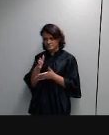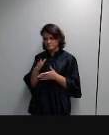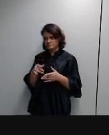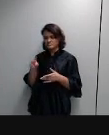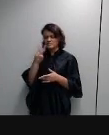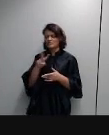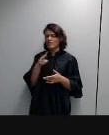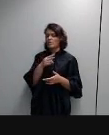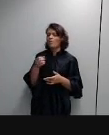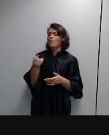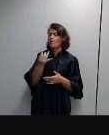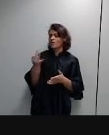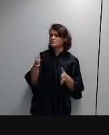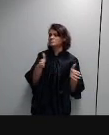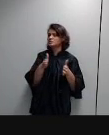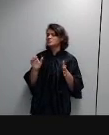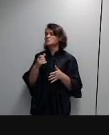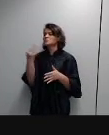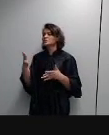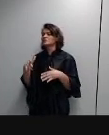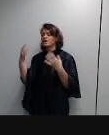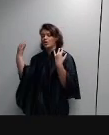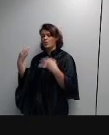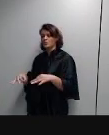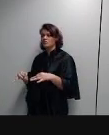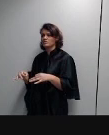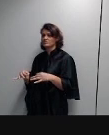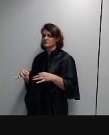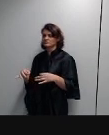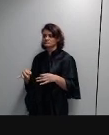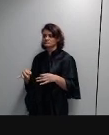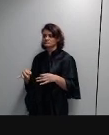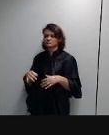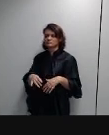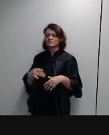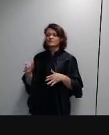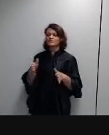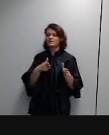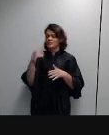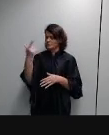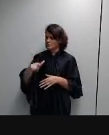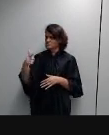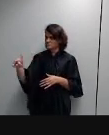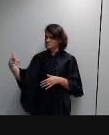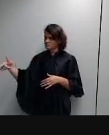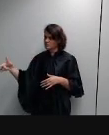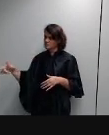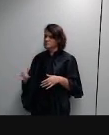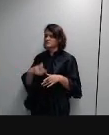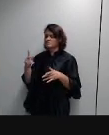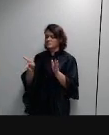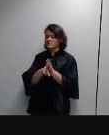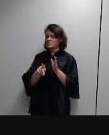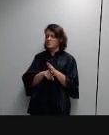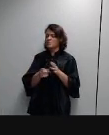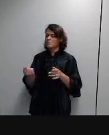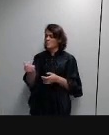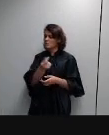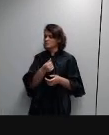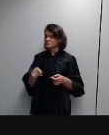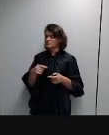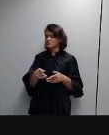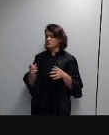em casa porquanto restou comprovado aplicação da SELIC na forma composta na repetição de indébito a correção monetária deve ser calculada segundo tempo